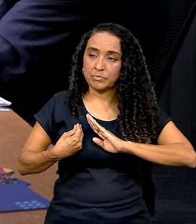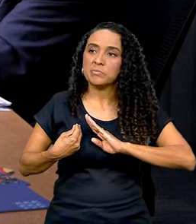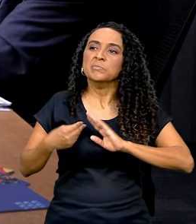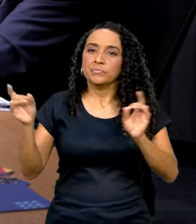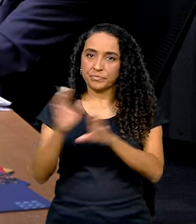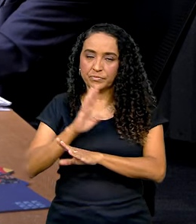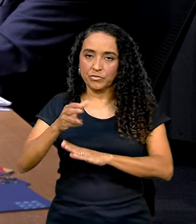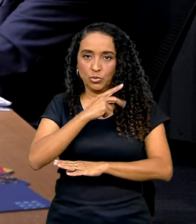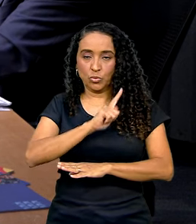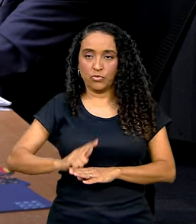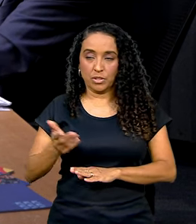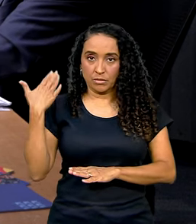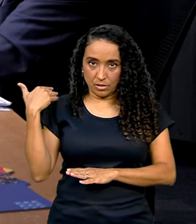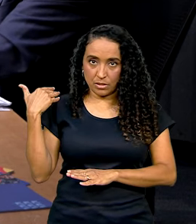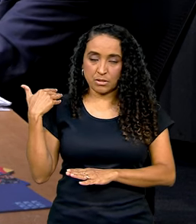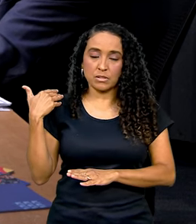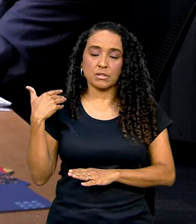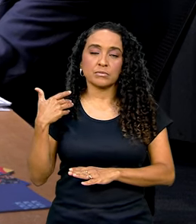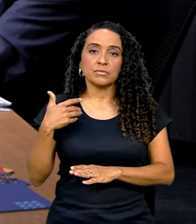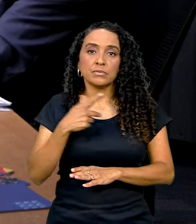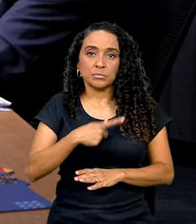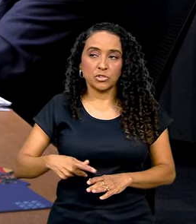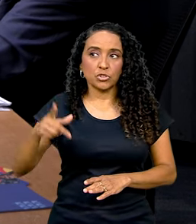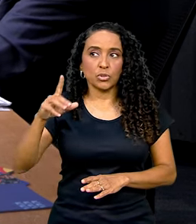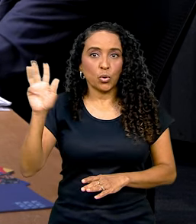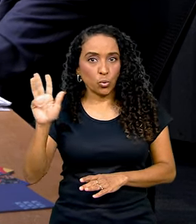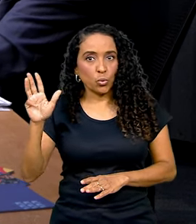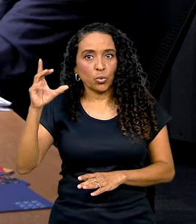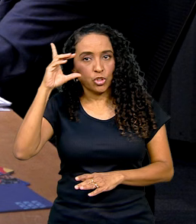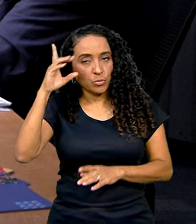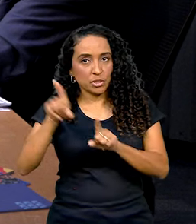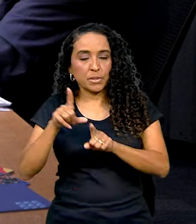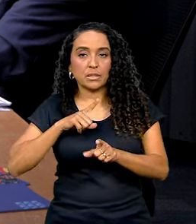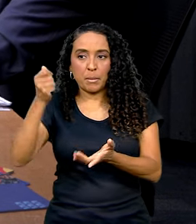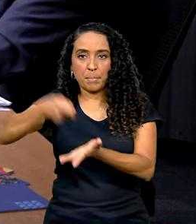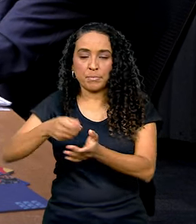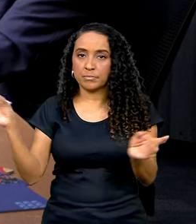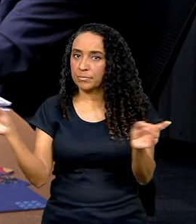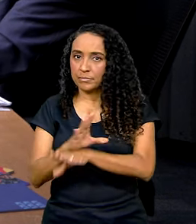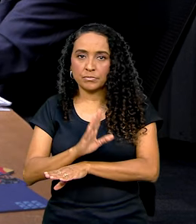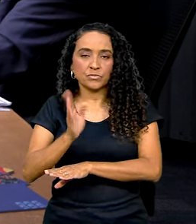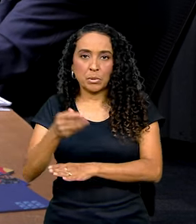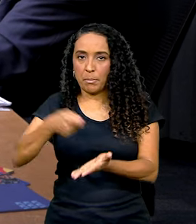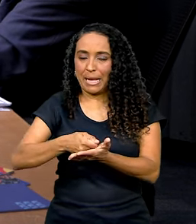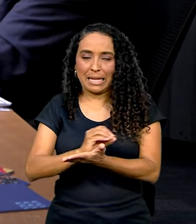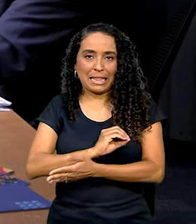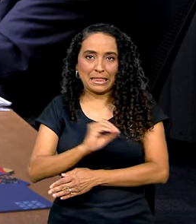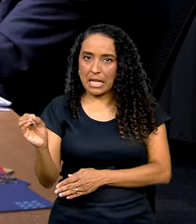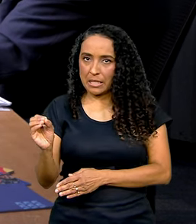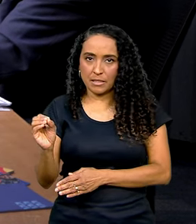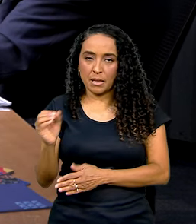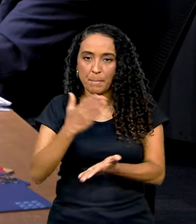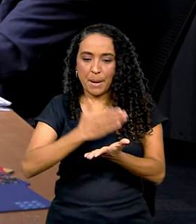feita em governos anteriores do próprio presidente Lula da presidenta Dilma teve aqu quitação ou seja